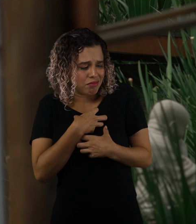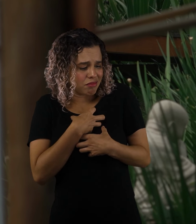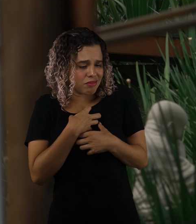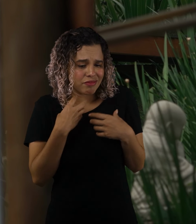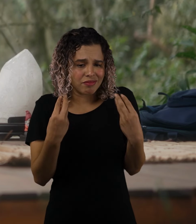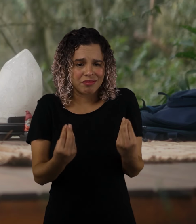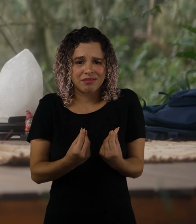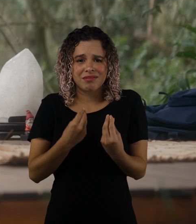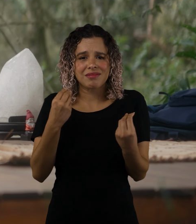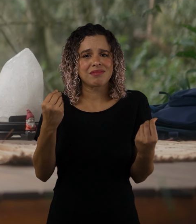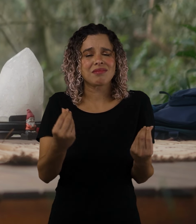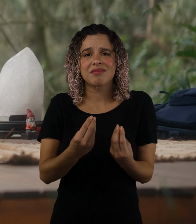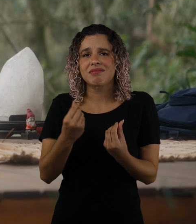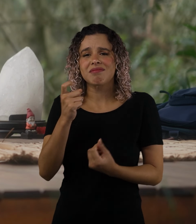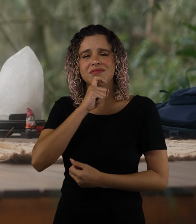can't feel the